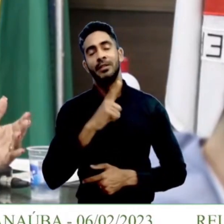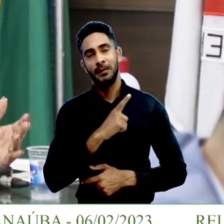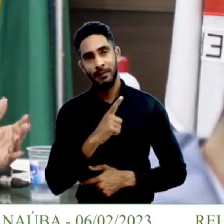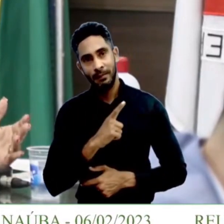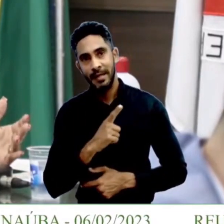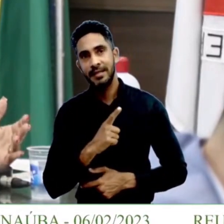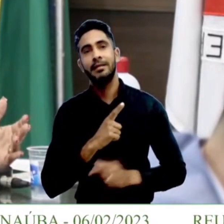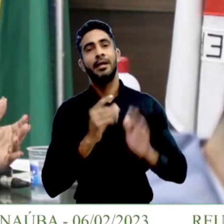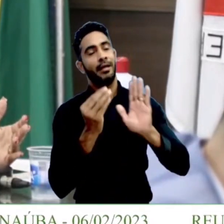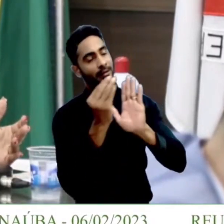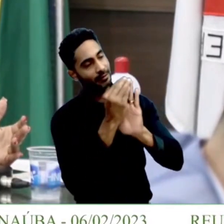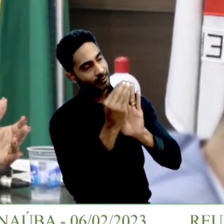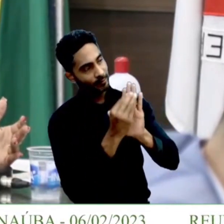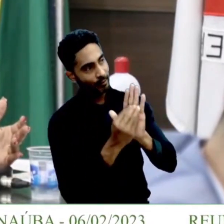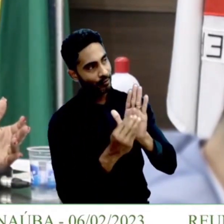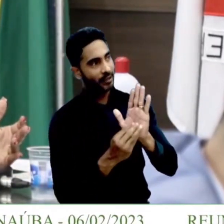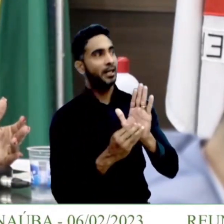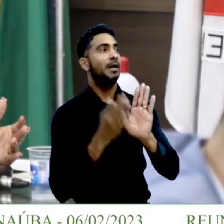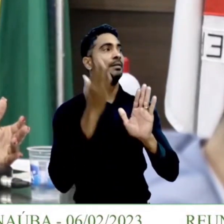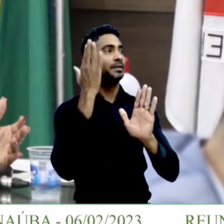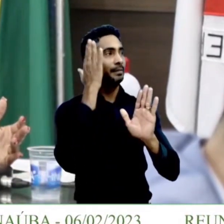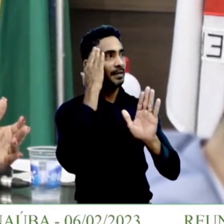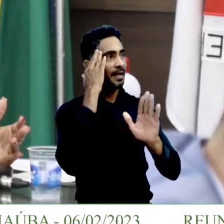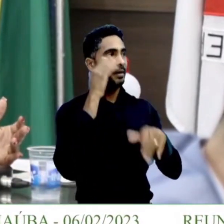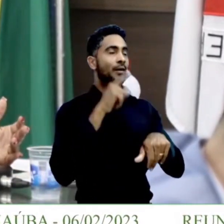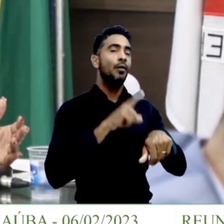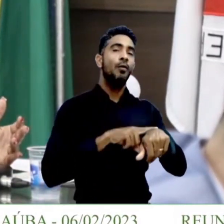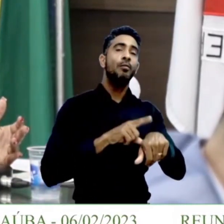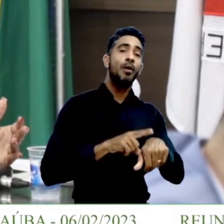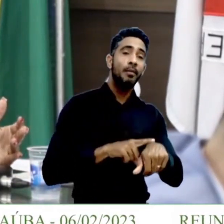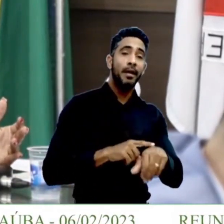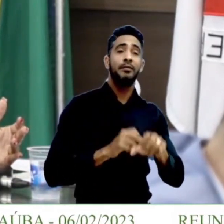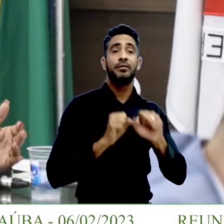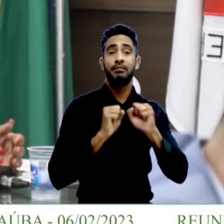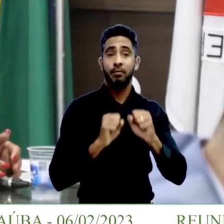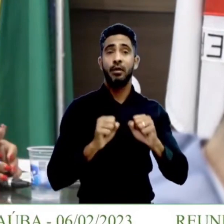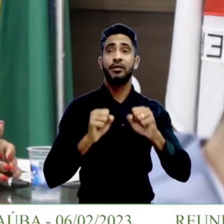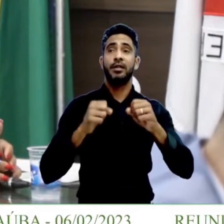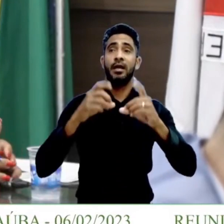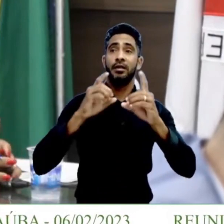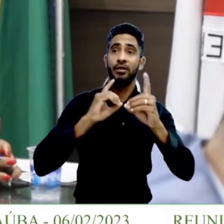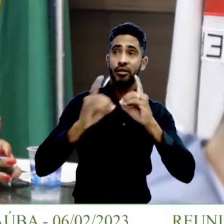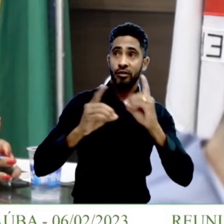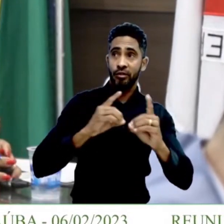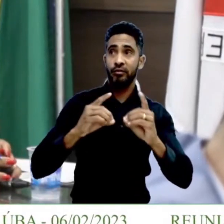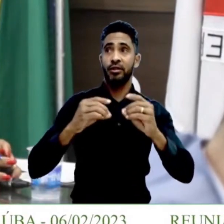esse cronograma para eles já saberem que momento que eles podem estar discutindo com a